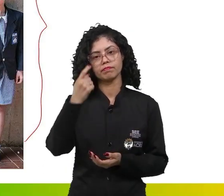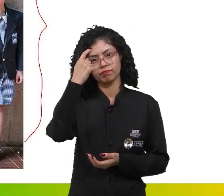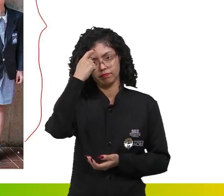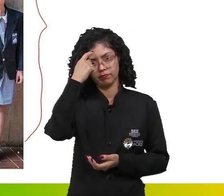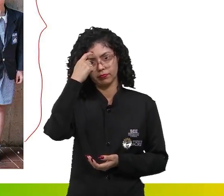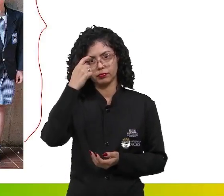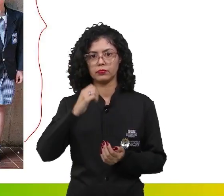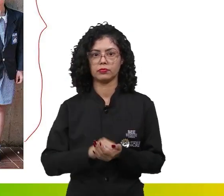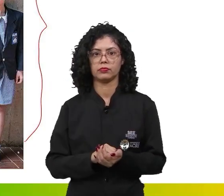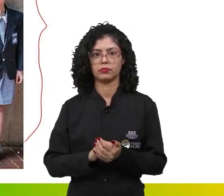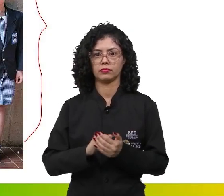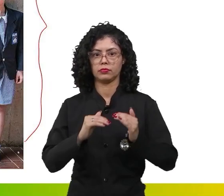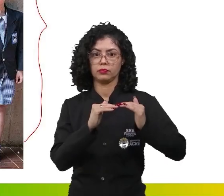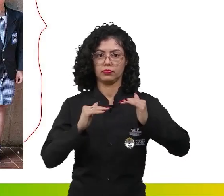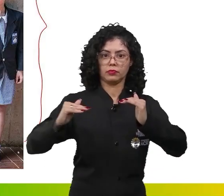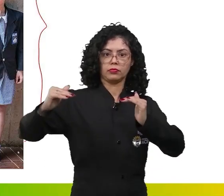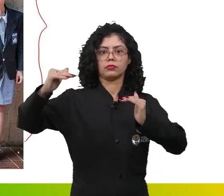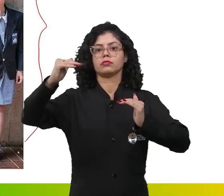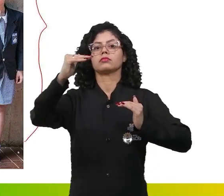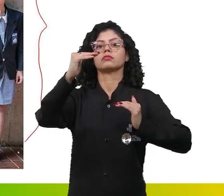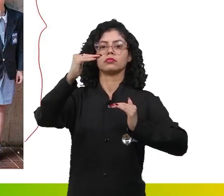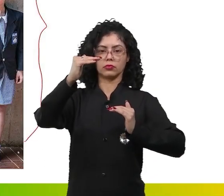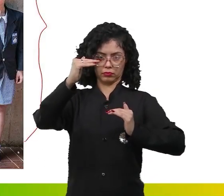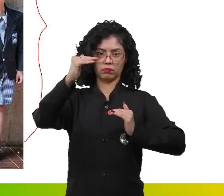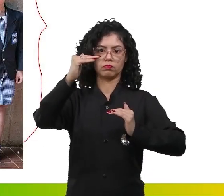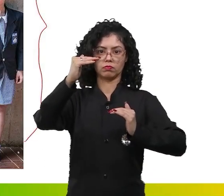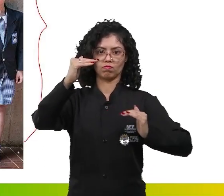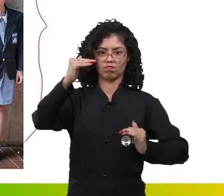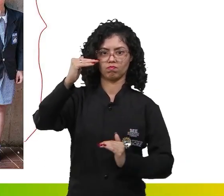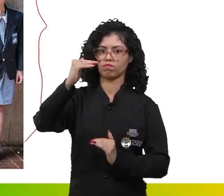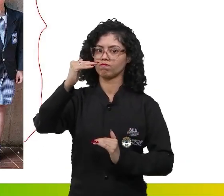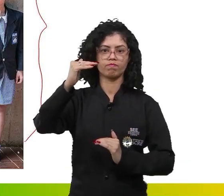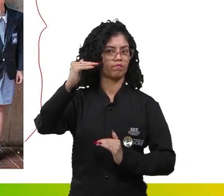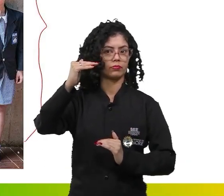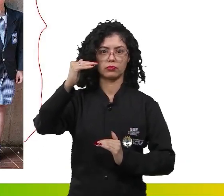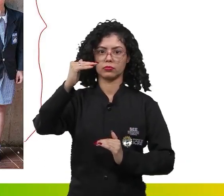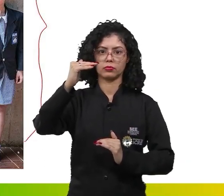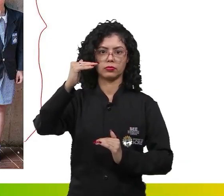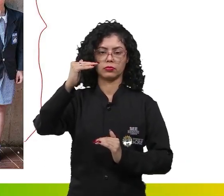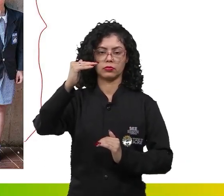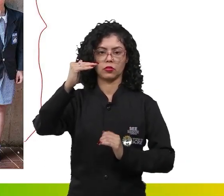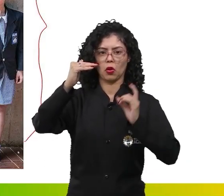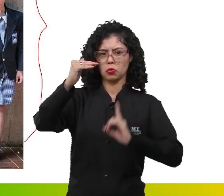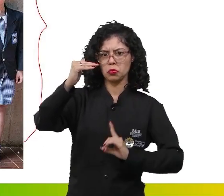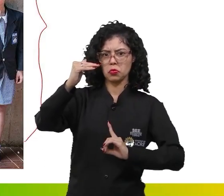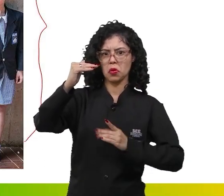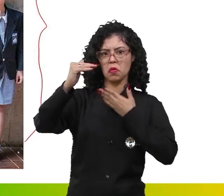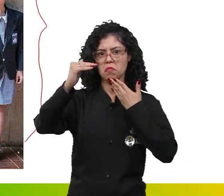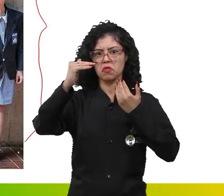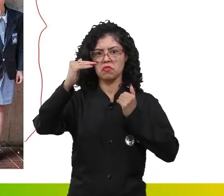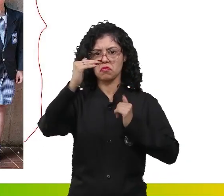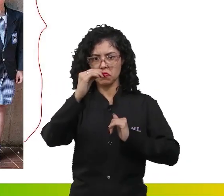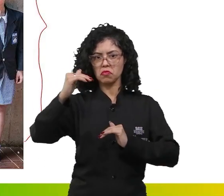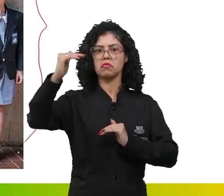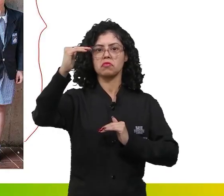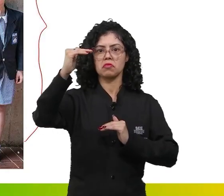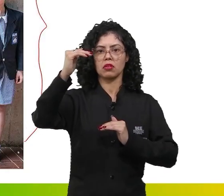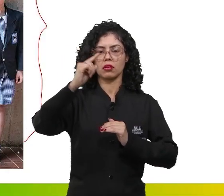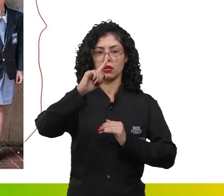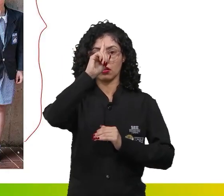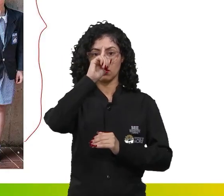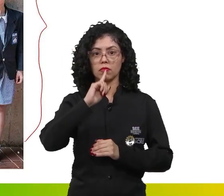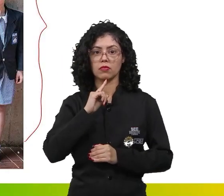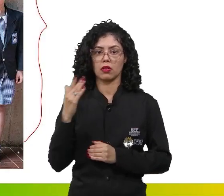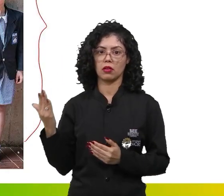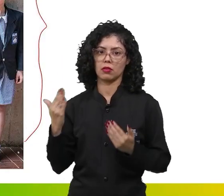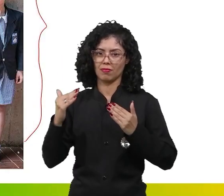pense que existem seres humanos melhores que os outros, com mais direitos que os outros. E essa imagem,